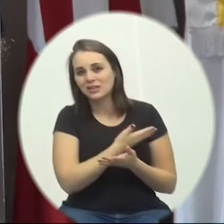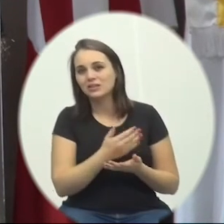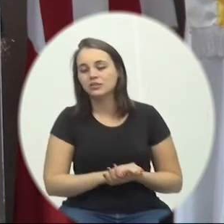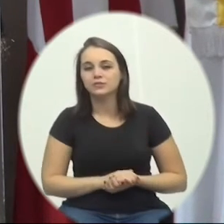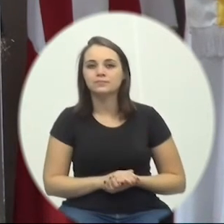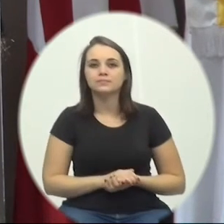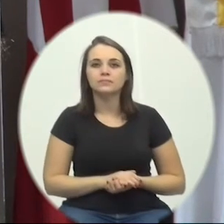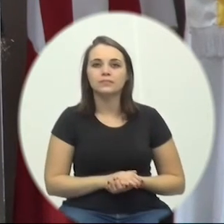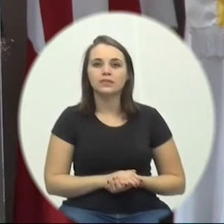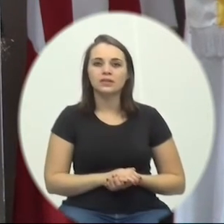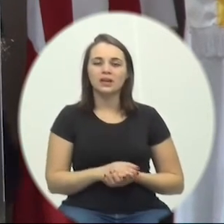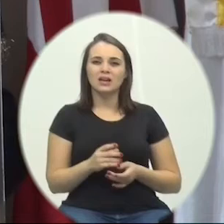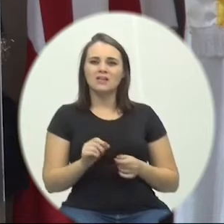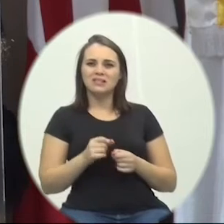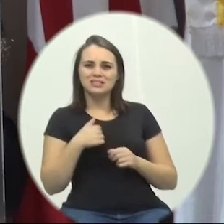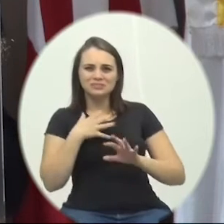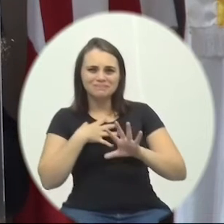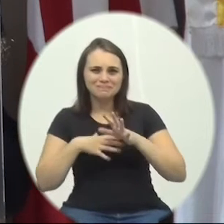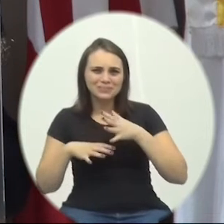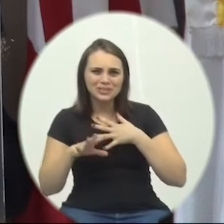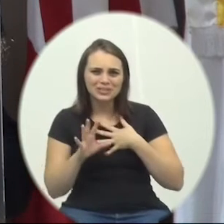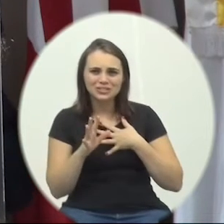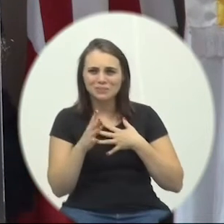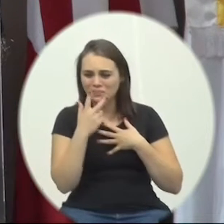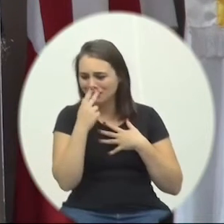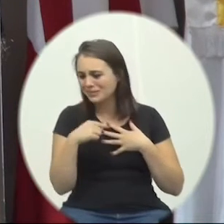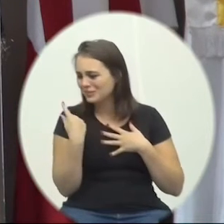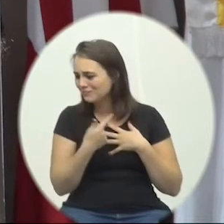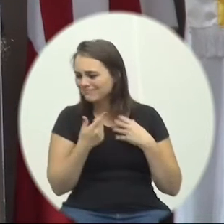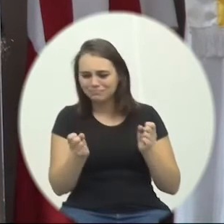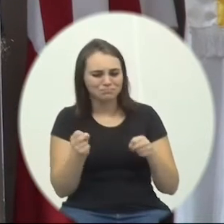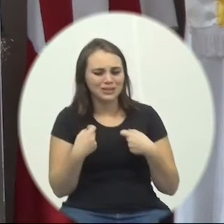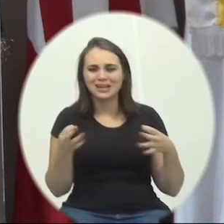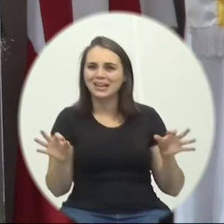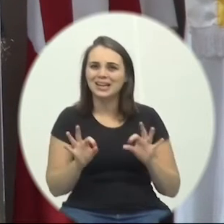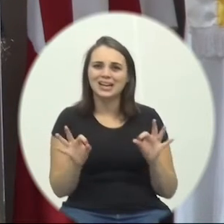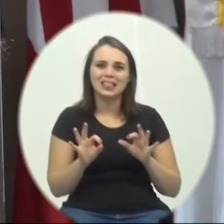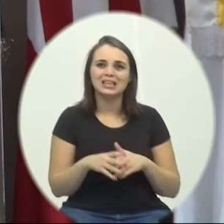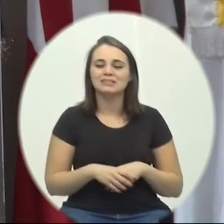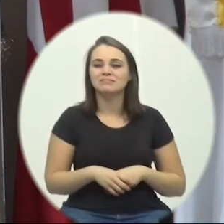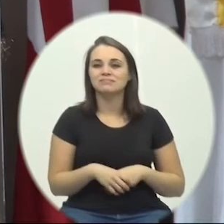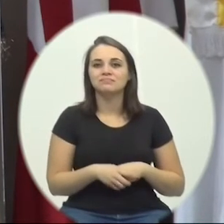nos causa uma sensação de impotência muito grande.